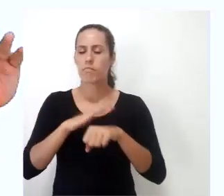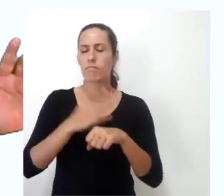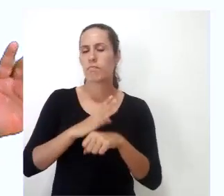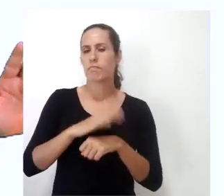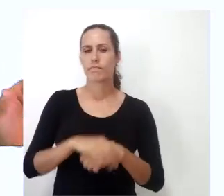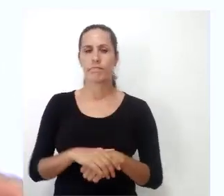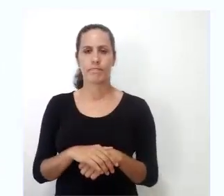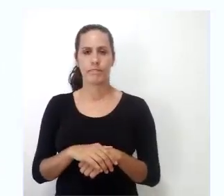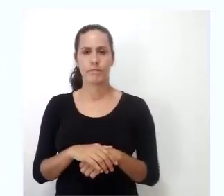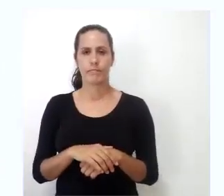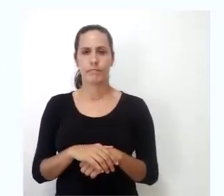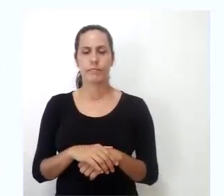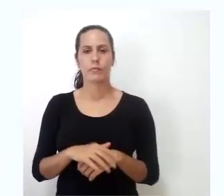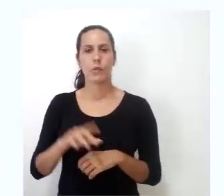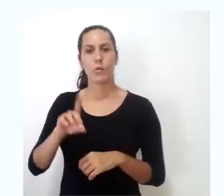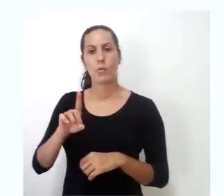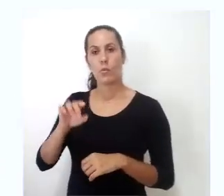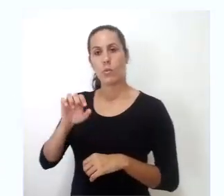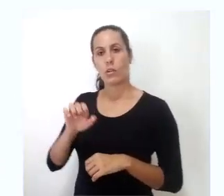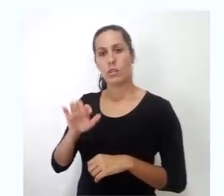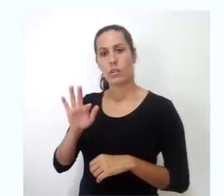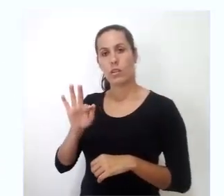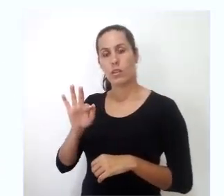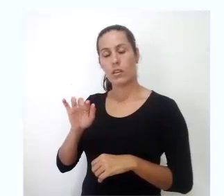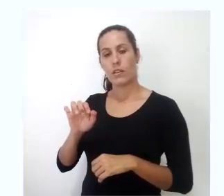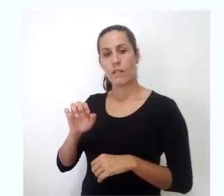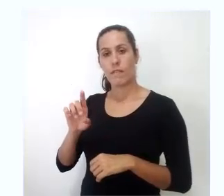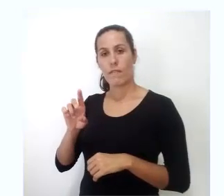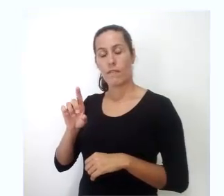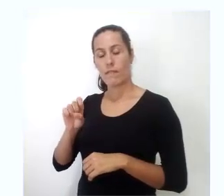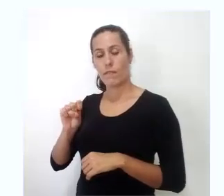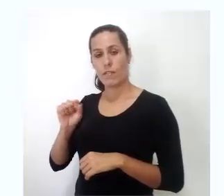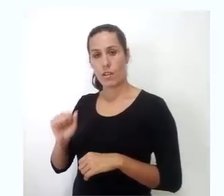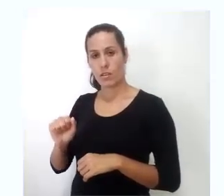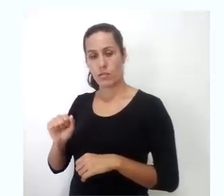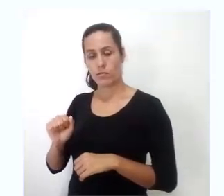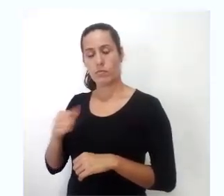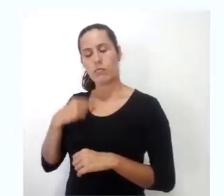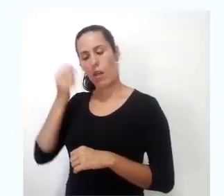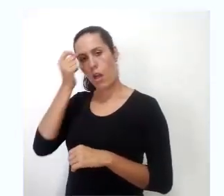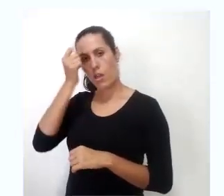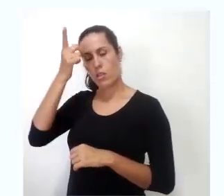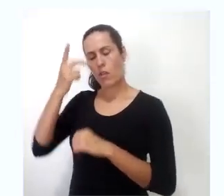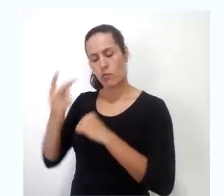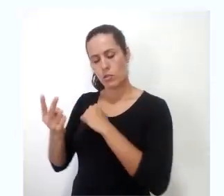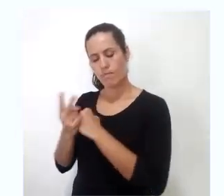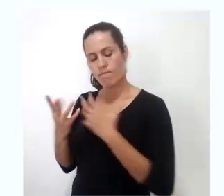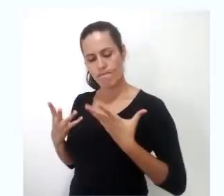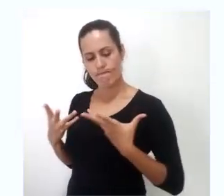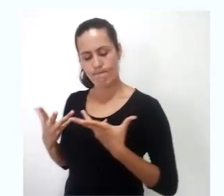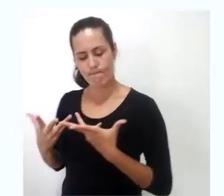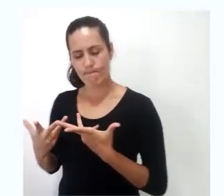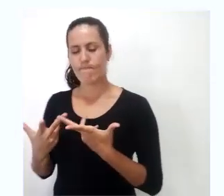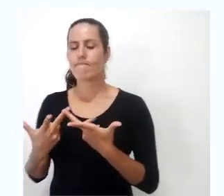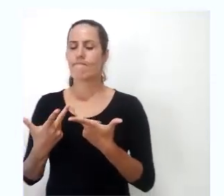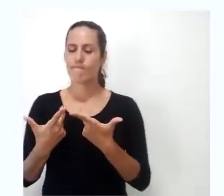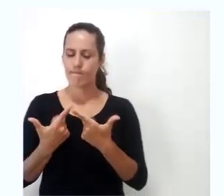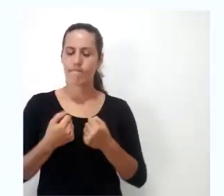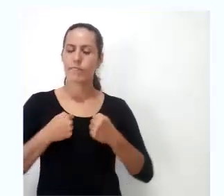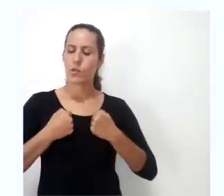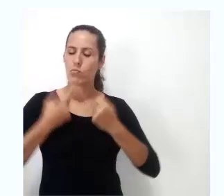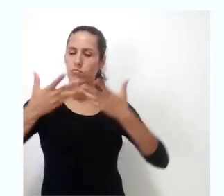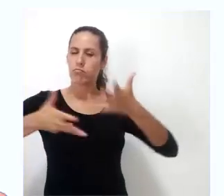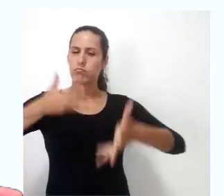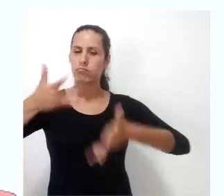Então, argumentação, defesa de ideia. Persuasão, seduzir pela linguagem. Fazer com que